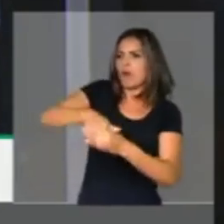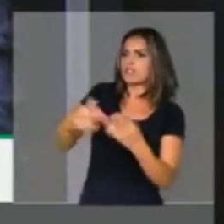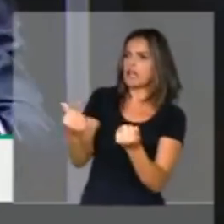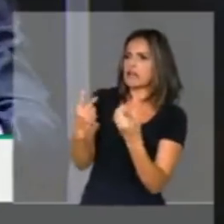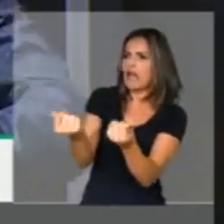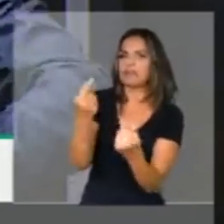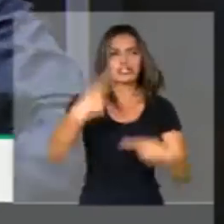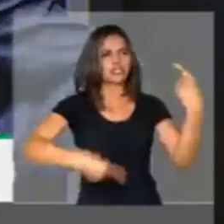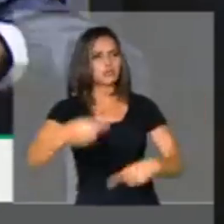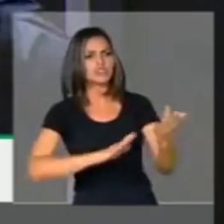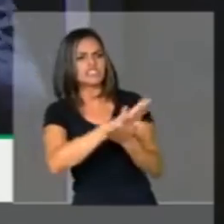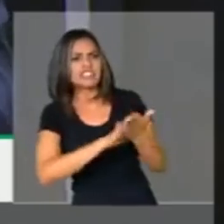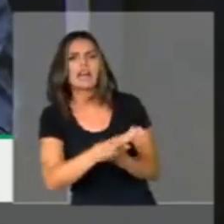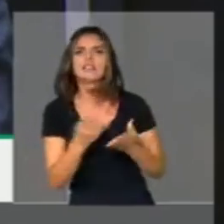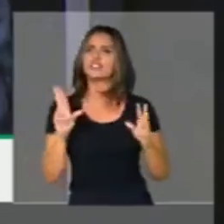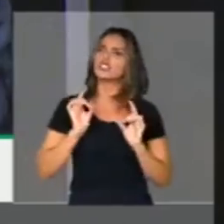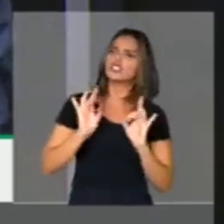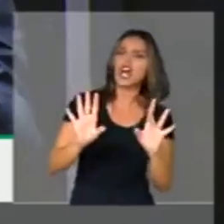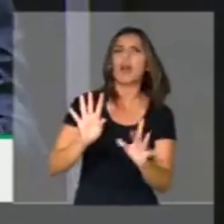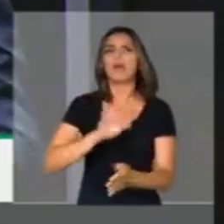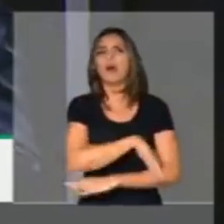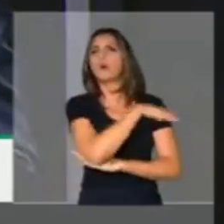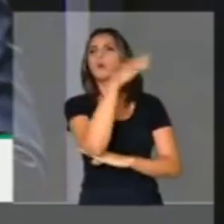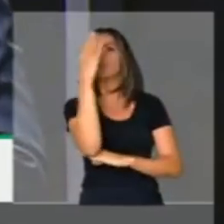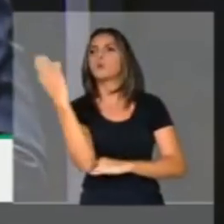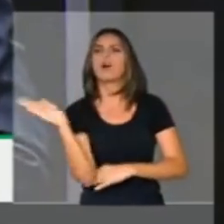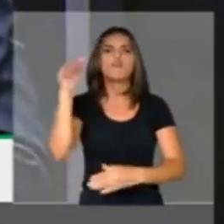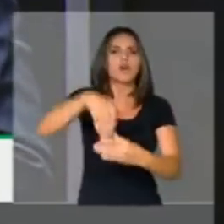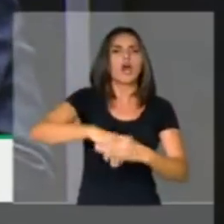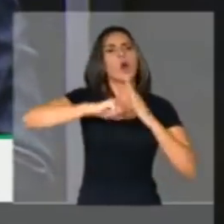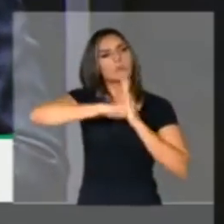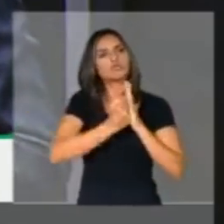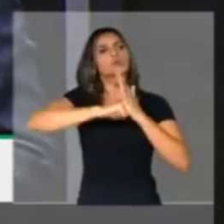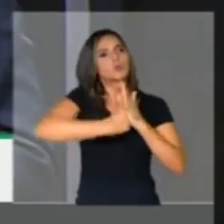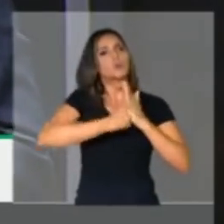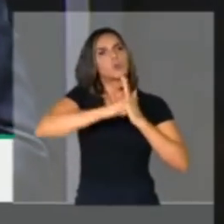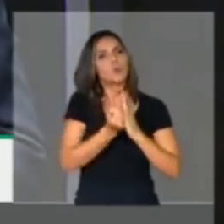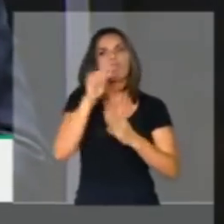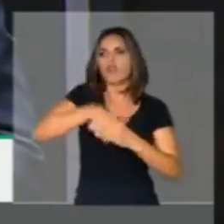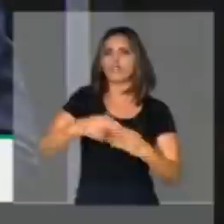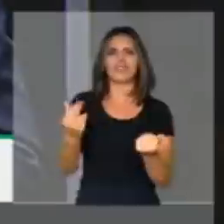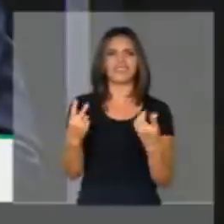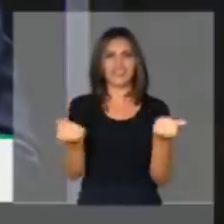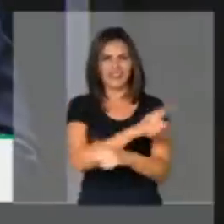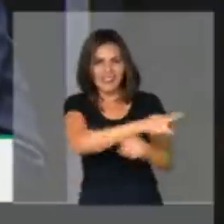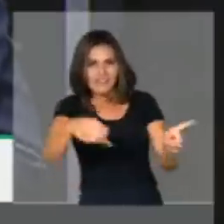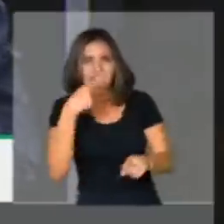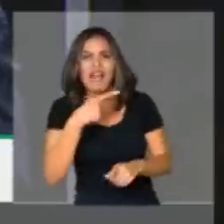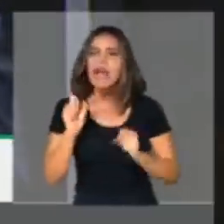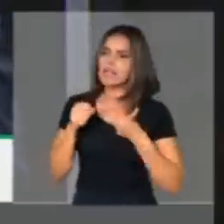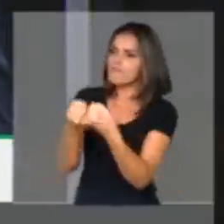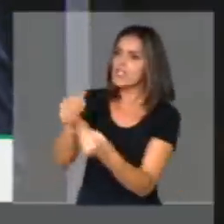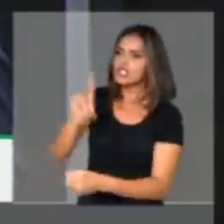nada, para não discutir nada, só para ficar aqui o dia inteiro votando obstrução. São esses que dizem defender os